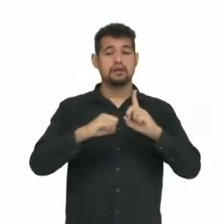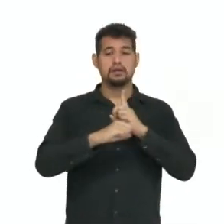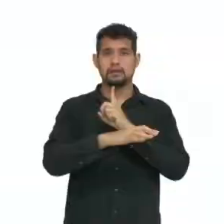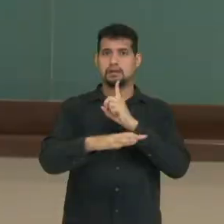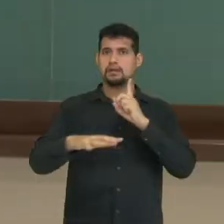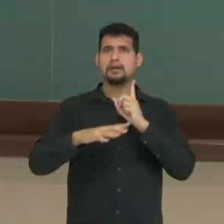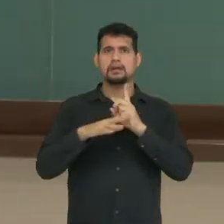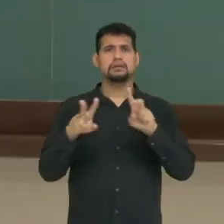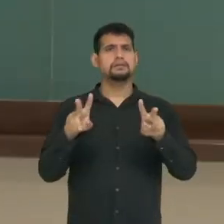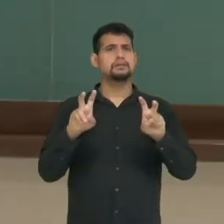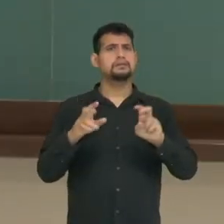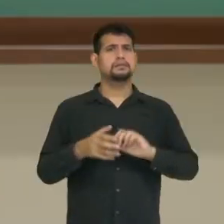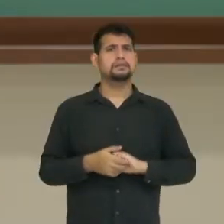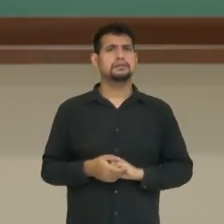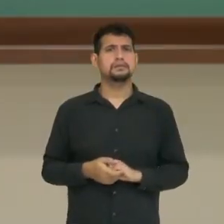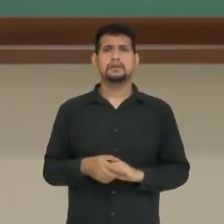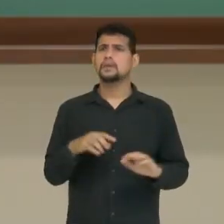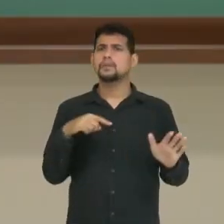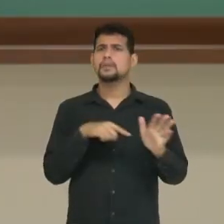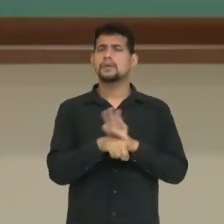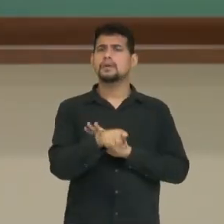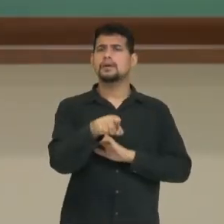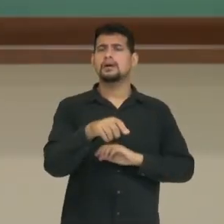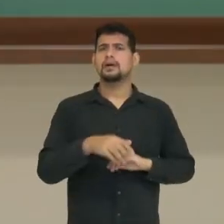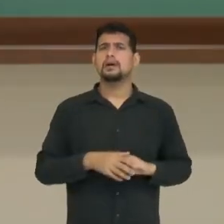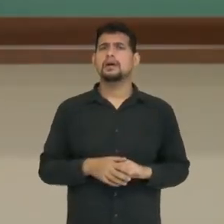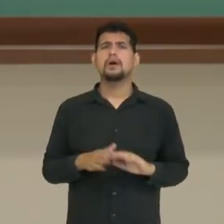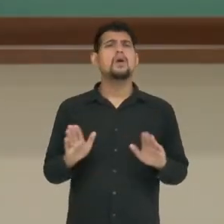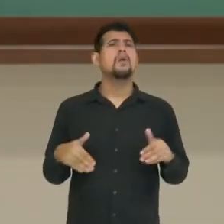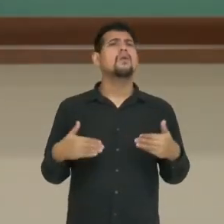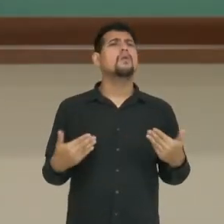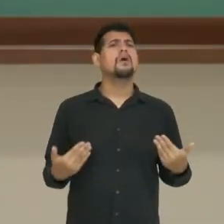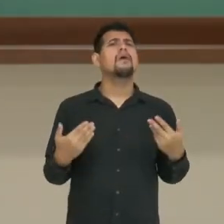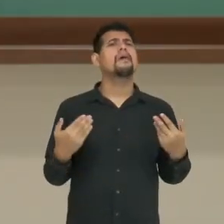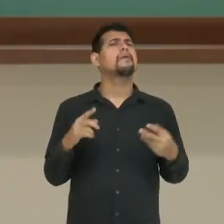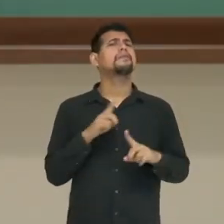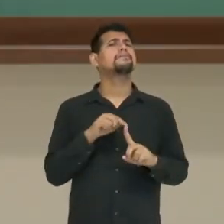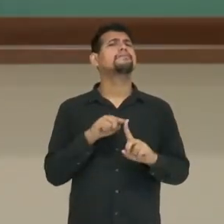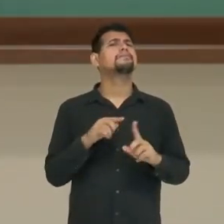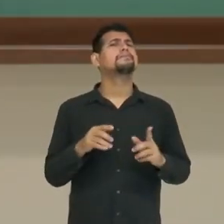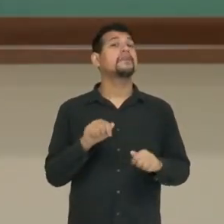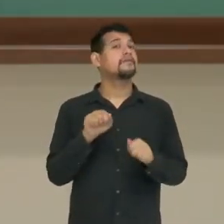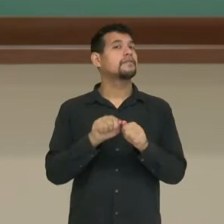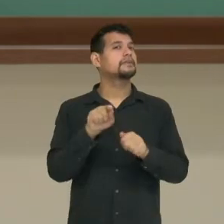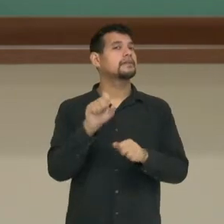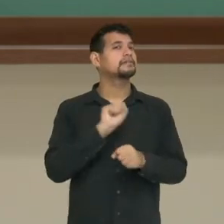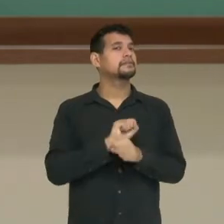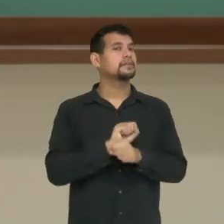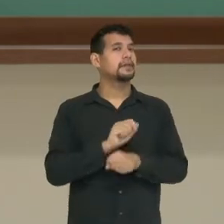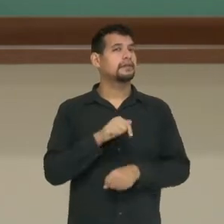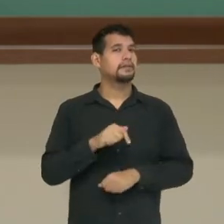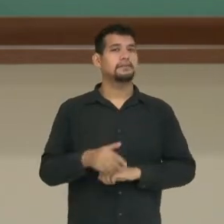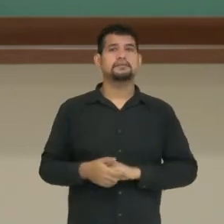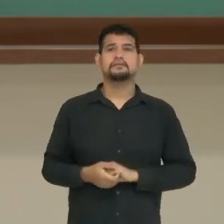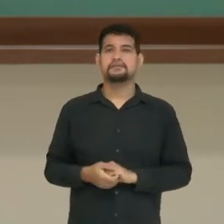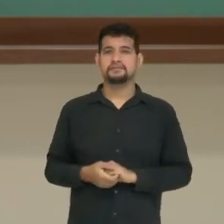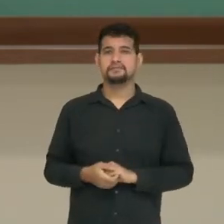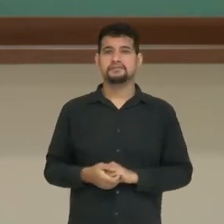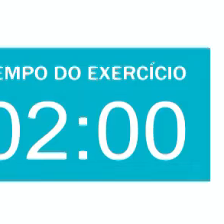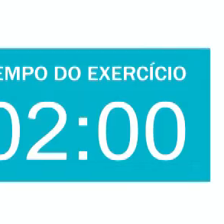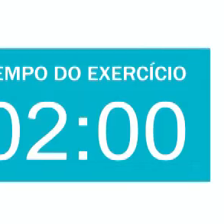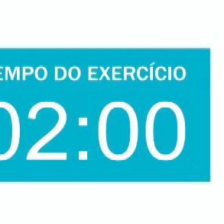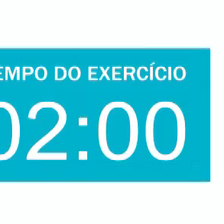gênero textual. Te pergunto, qual é então essa função? Faz aí, eu volto a seguir, gabaritar